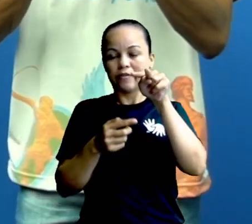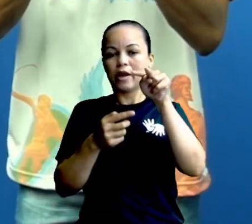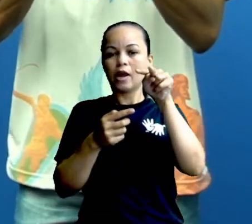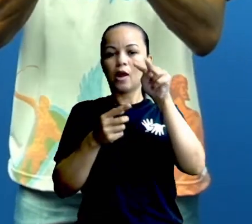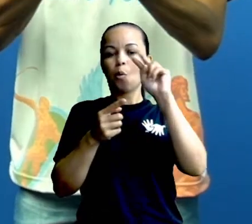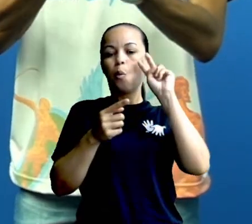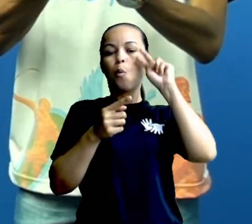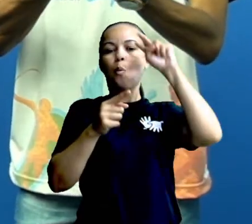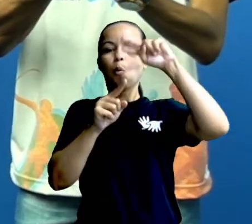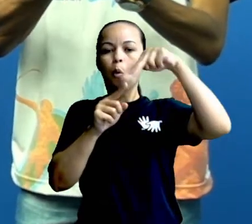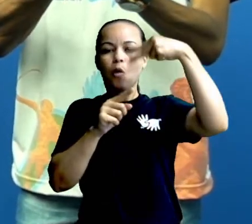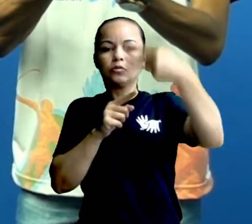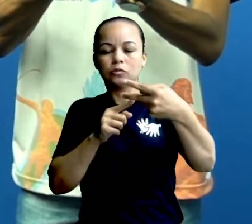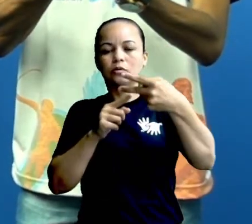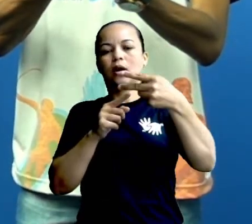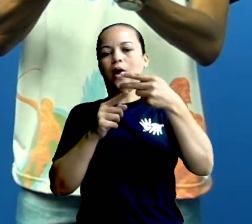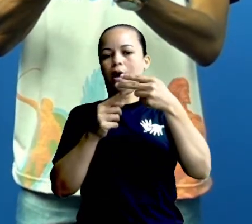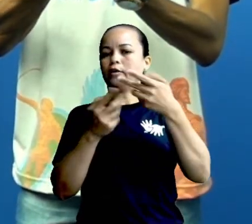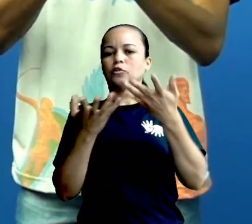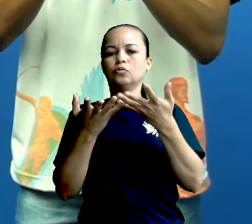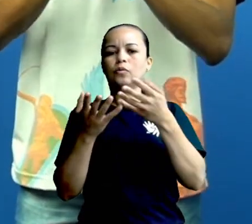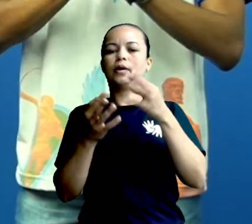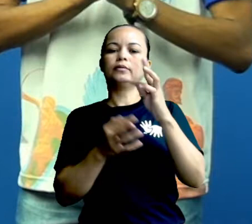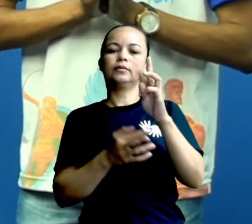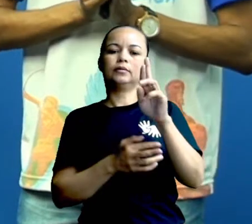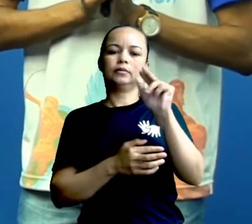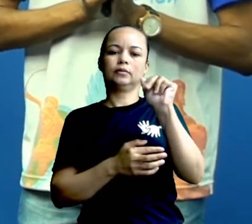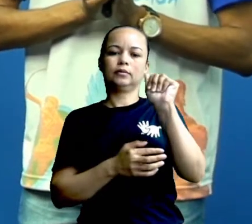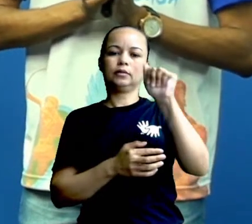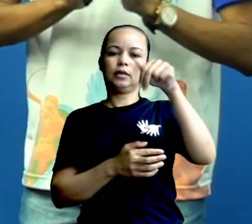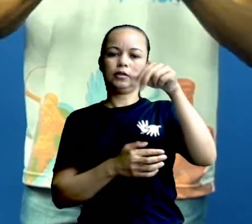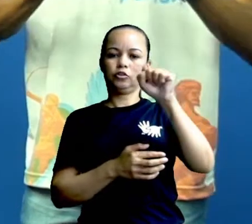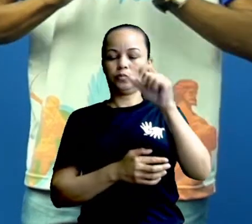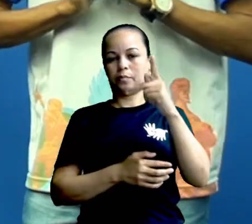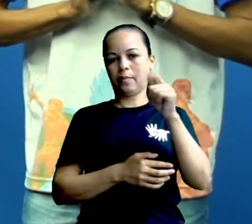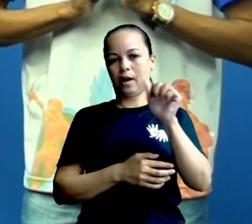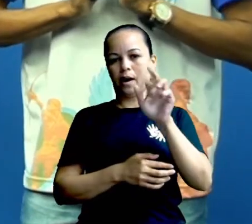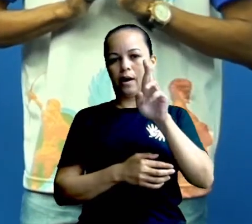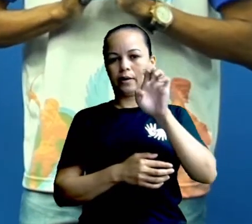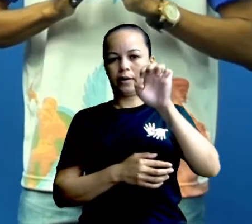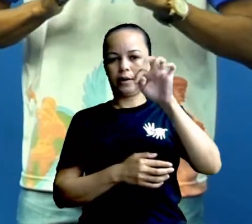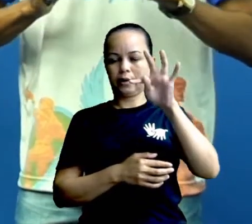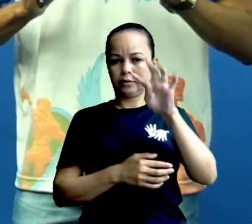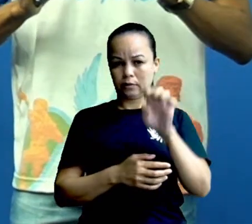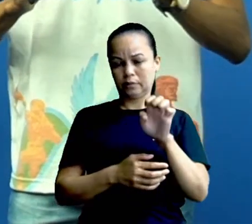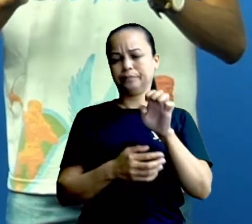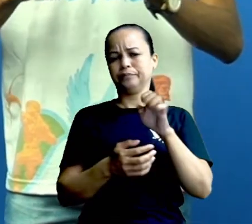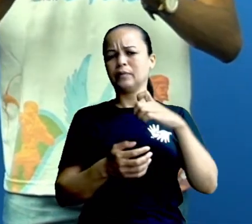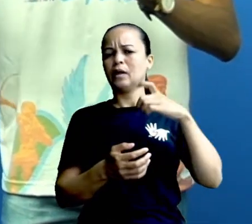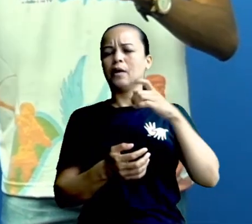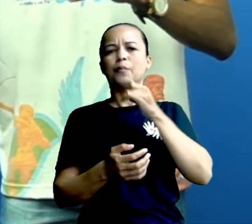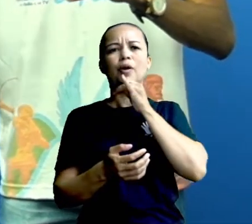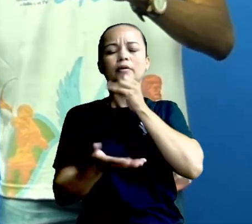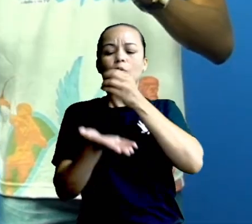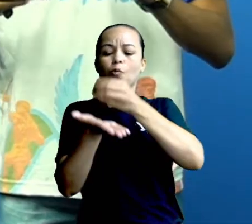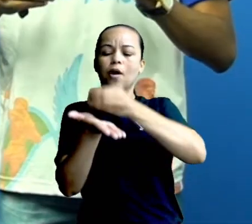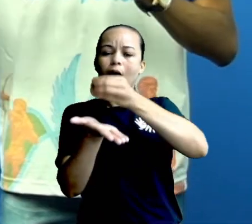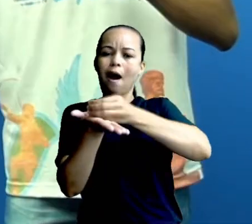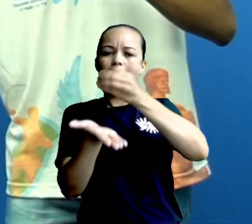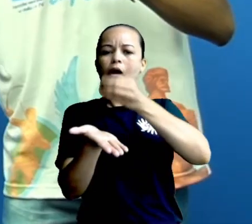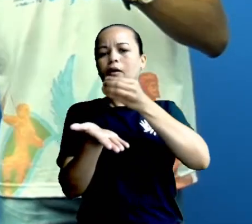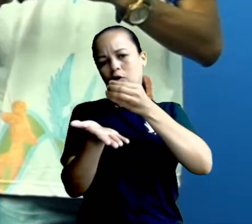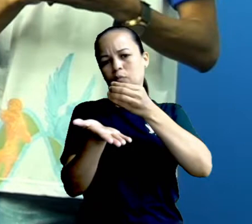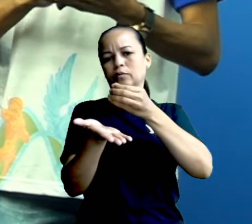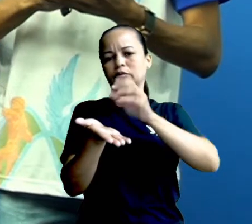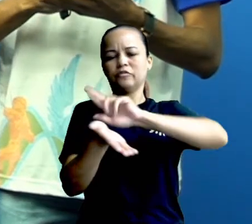ver nitidamente do outro lado, tá? Ele é transparente. Então, um copo, por exemplo, existe copo de várias tonalidades.